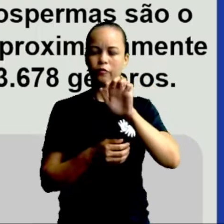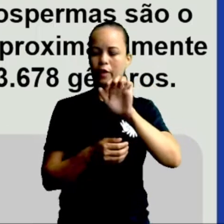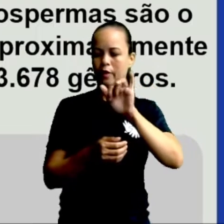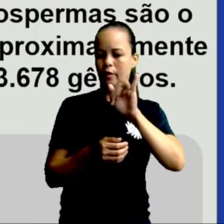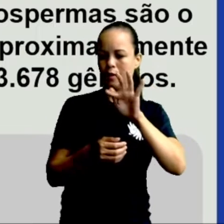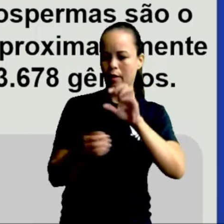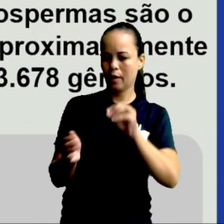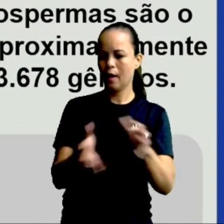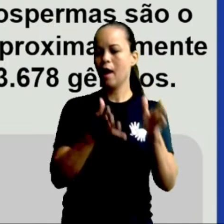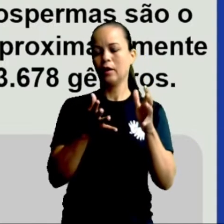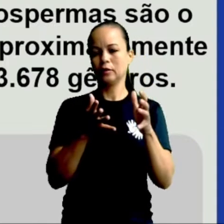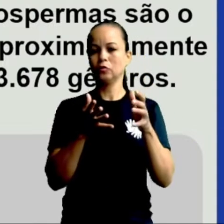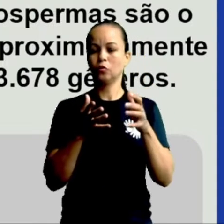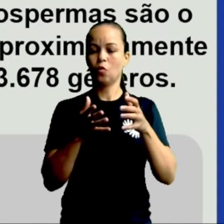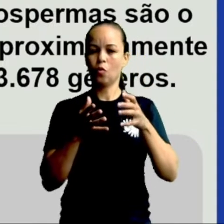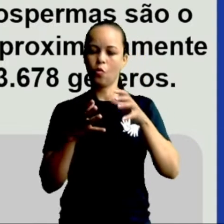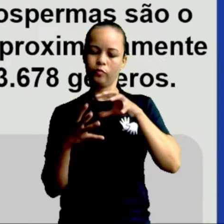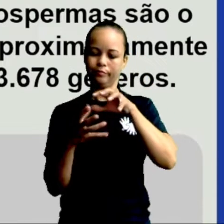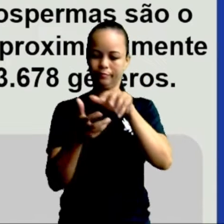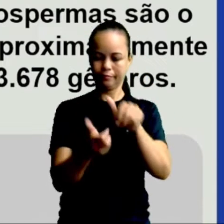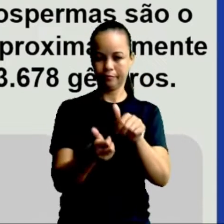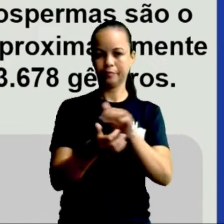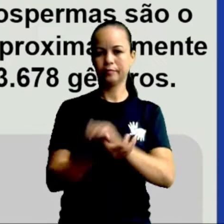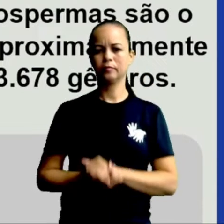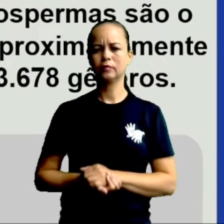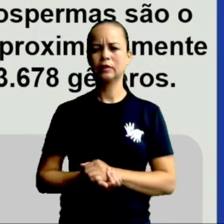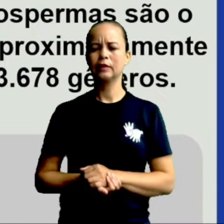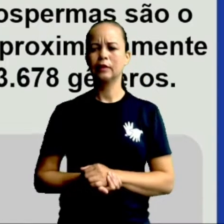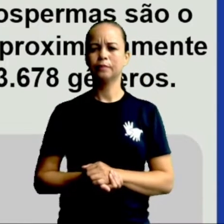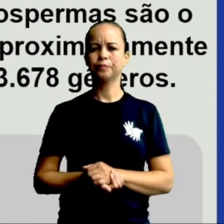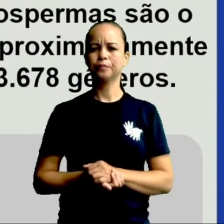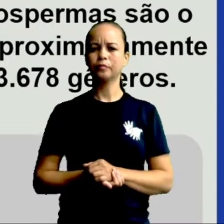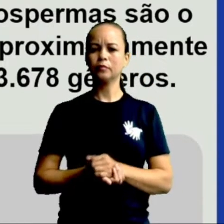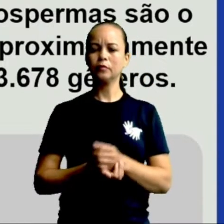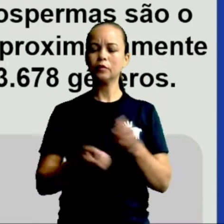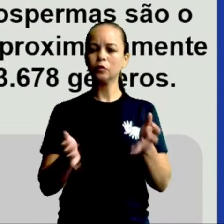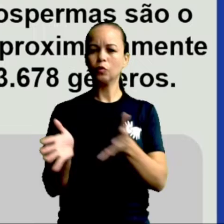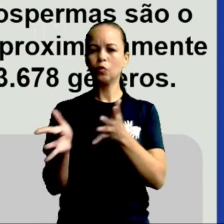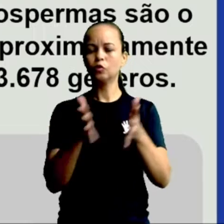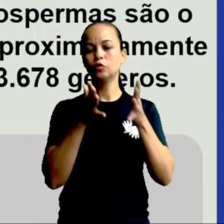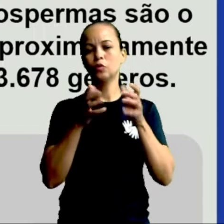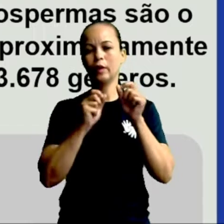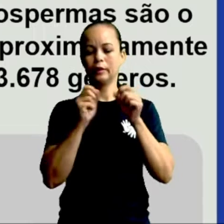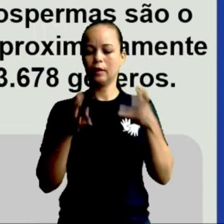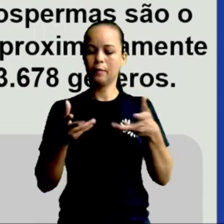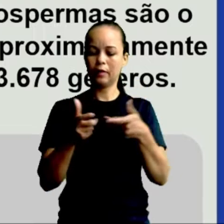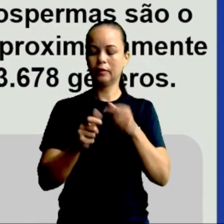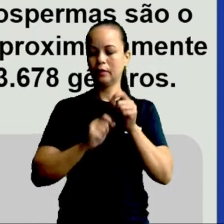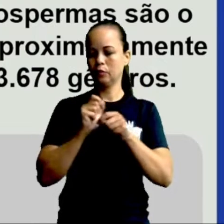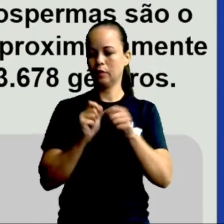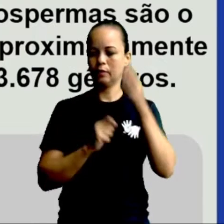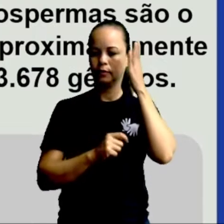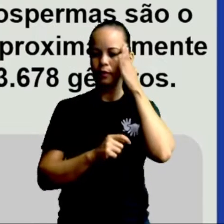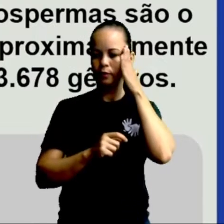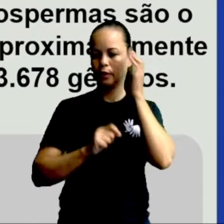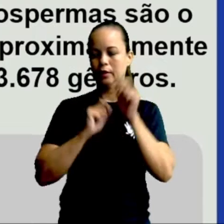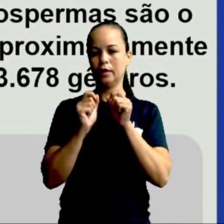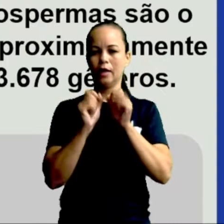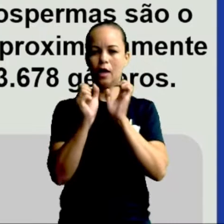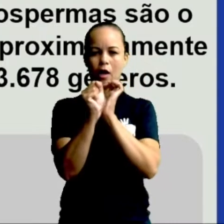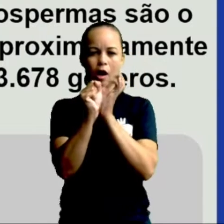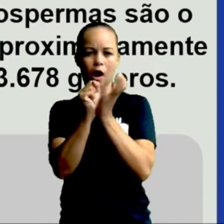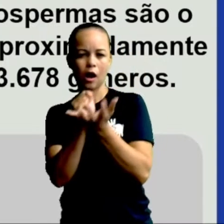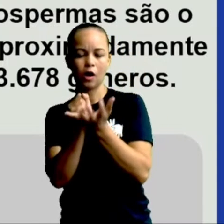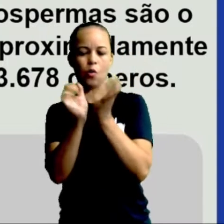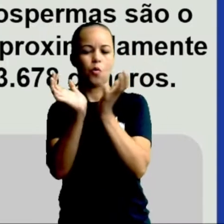Terra. Então, o que é que a gente espera construir com você em termos de habilidade? Compreender que as angiospermas são